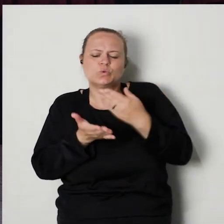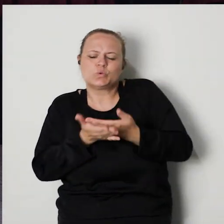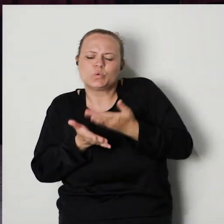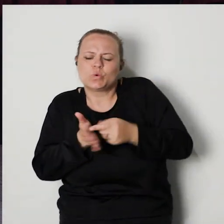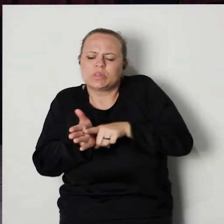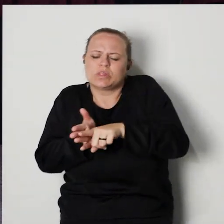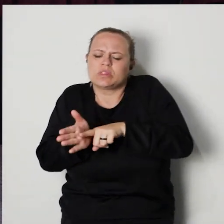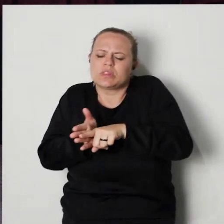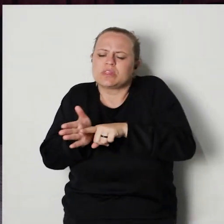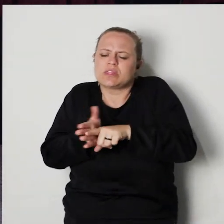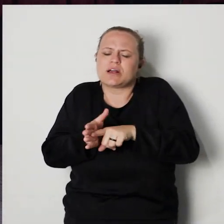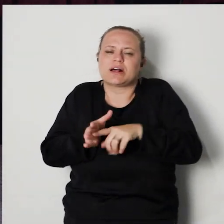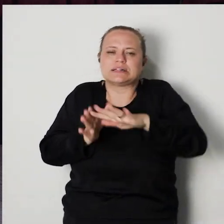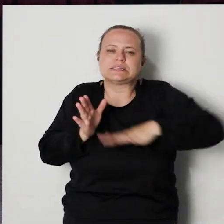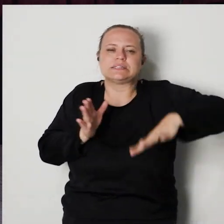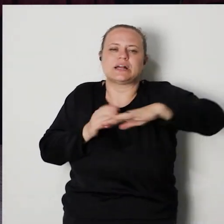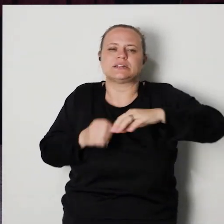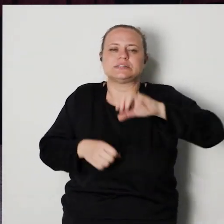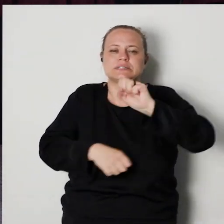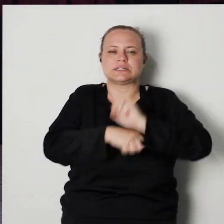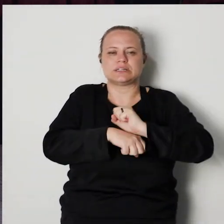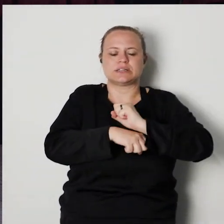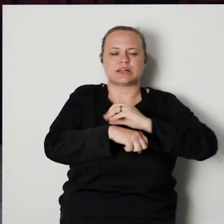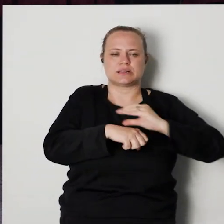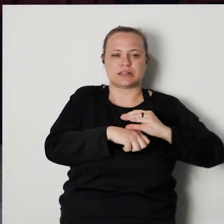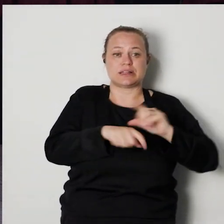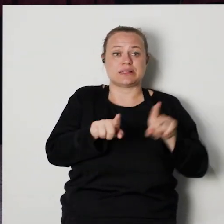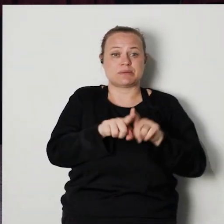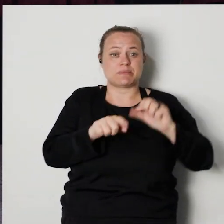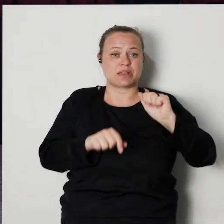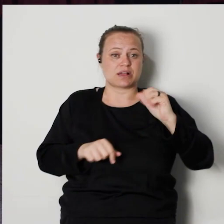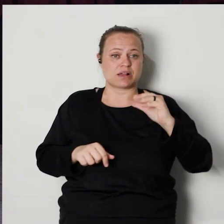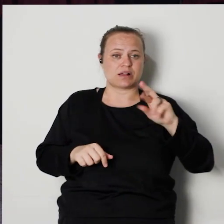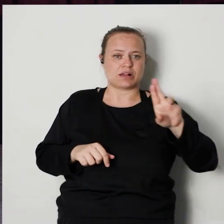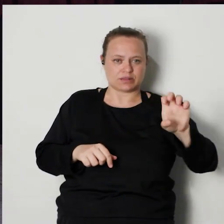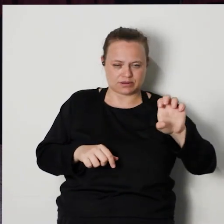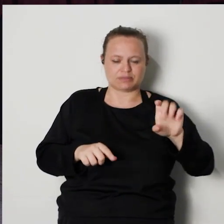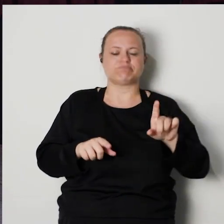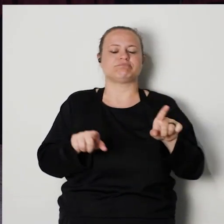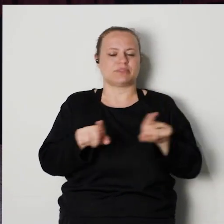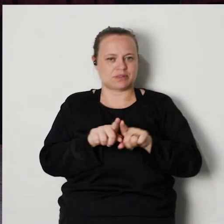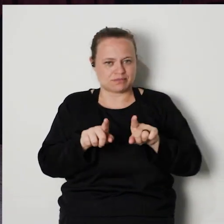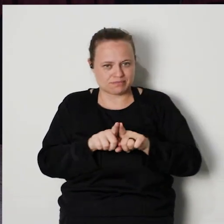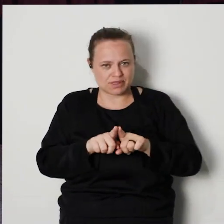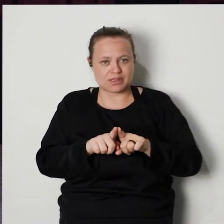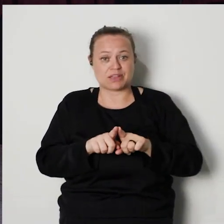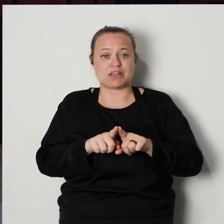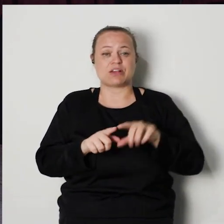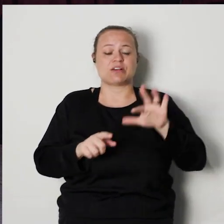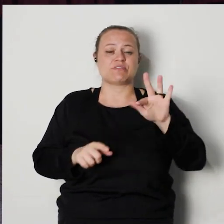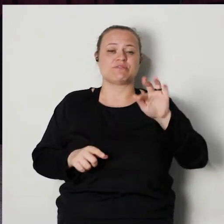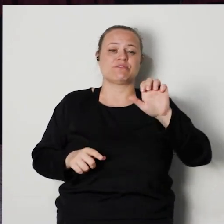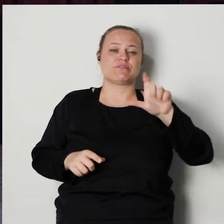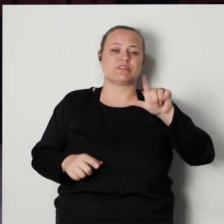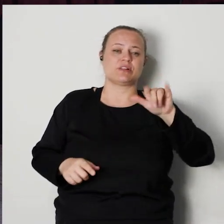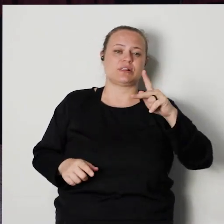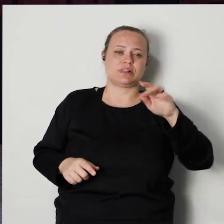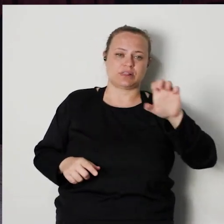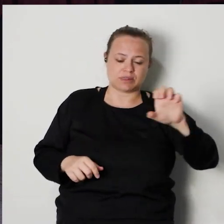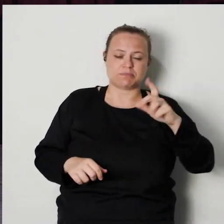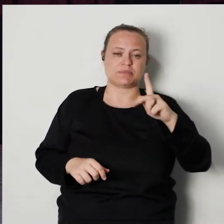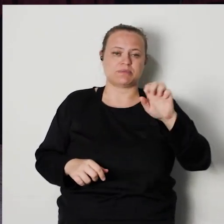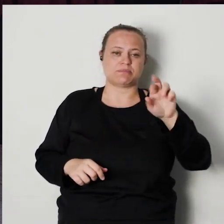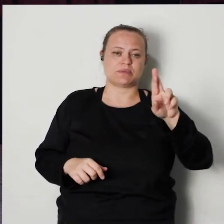o doutorado que a gente citou, a Clênia faz o mestrado dela analisando o trabalho de Santa Catarina e do Acre, por exemplo.